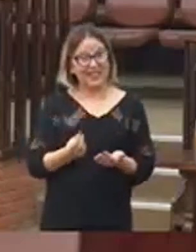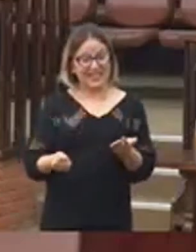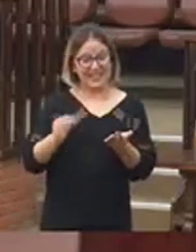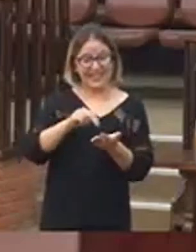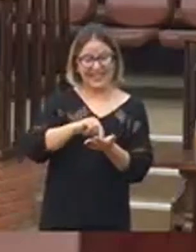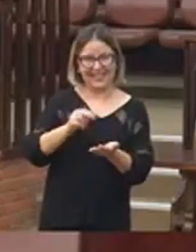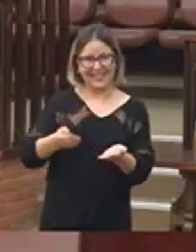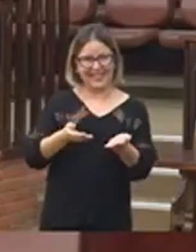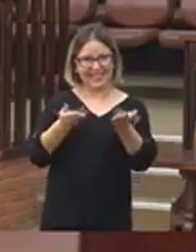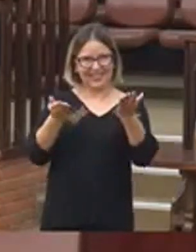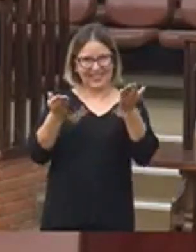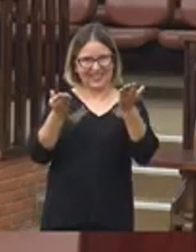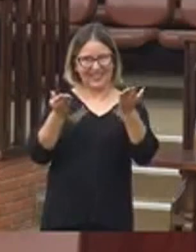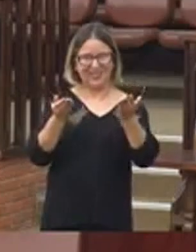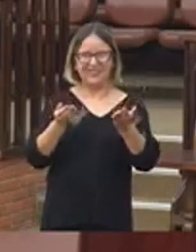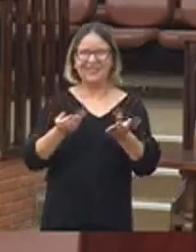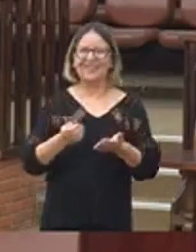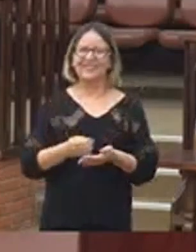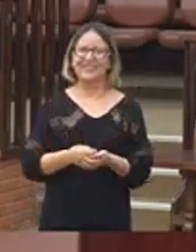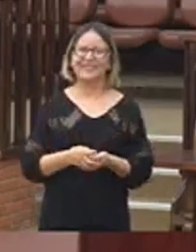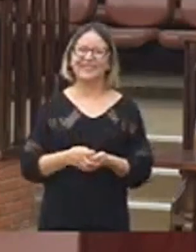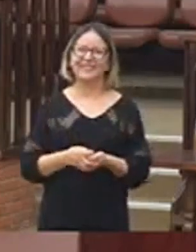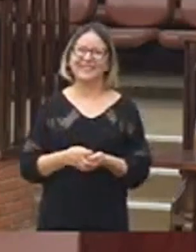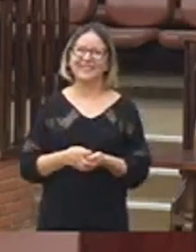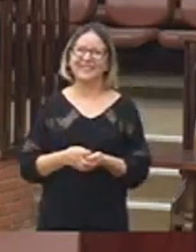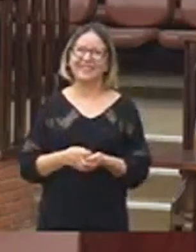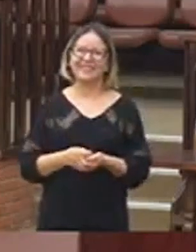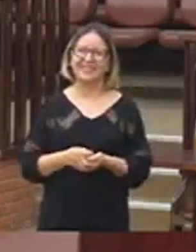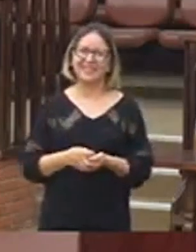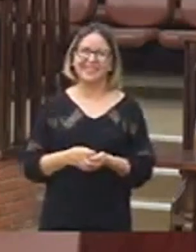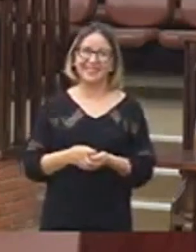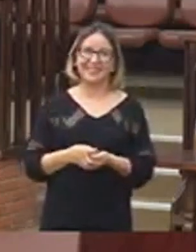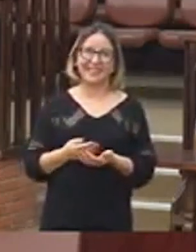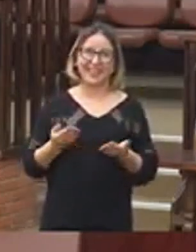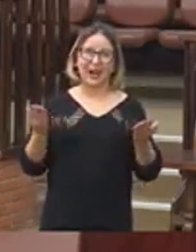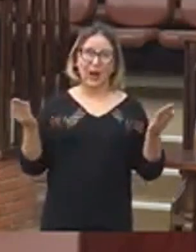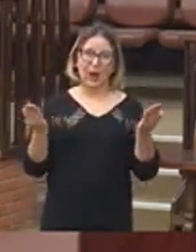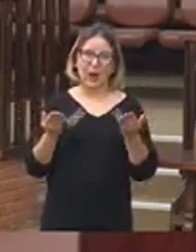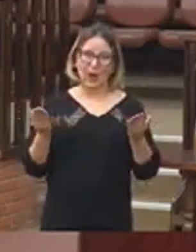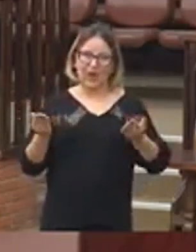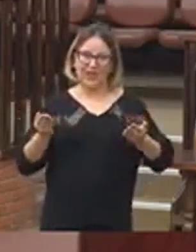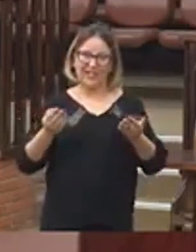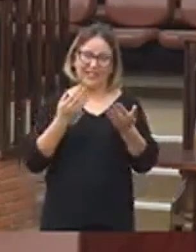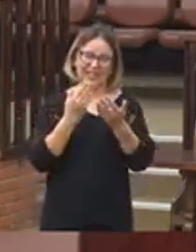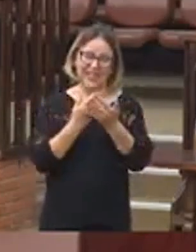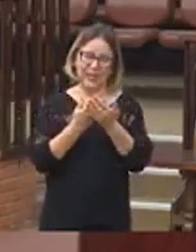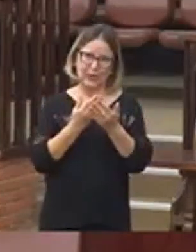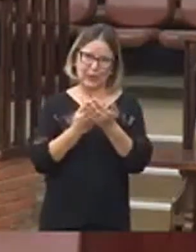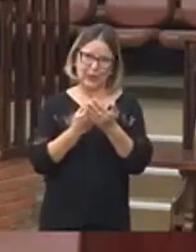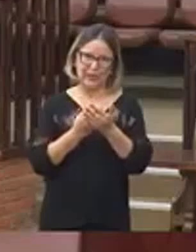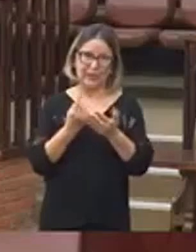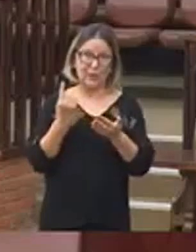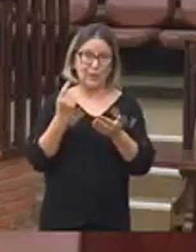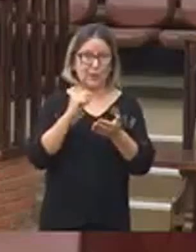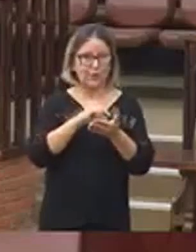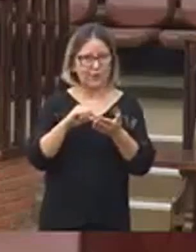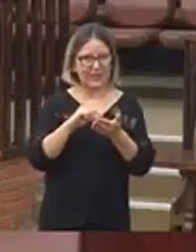ressurreição. E hoje nós vamos nos deter especialmente num